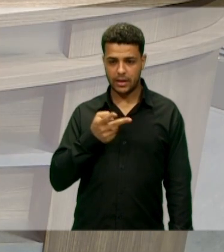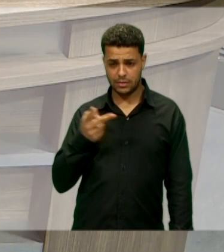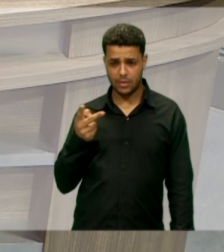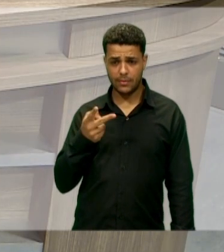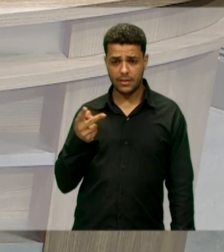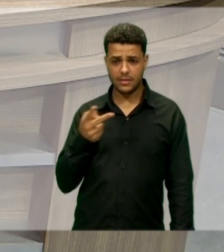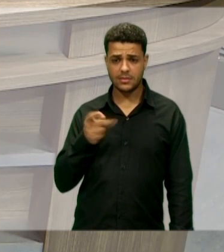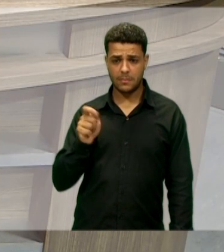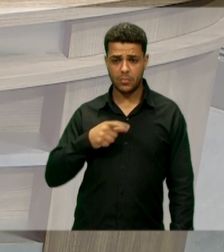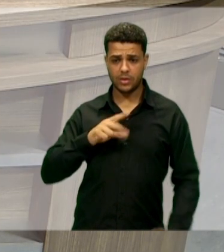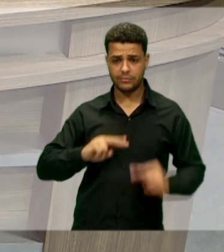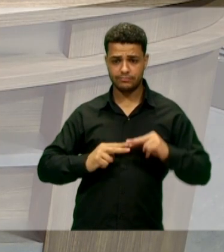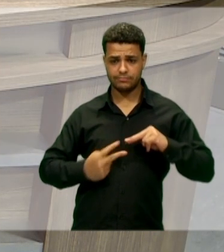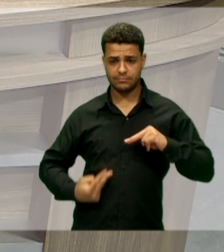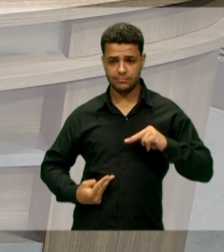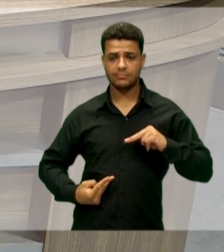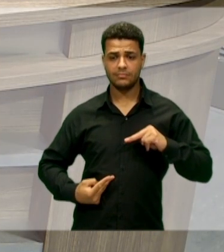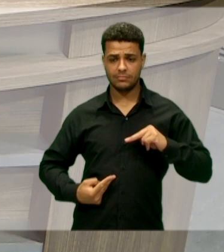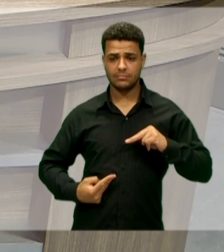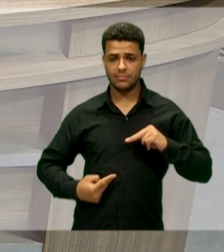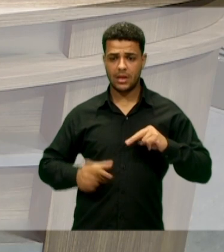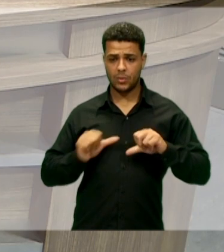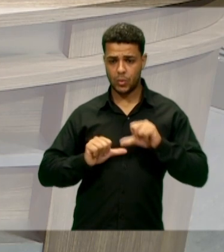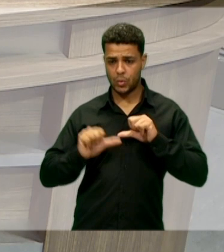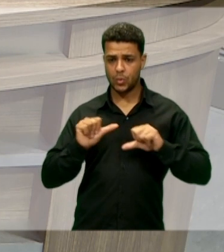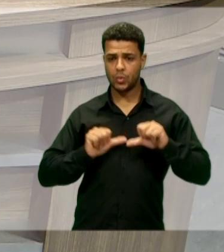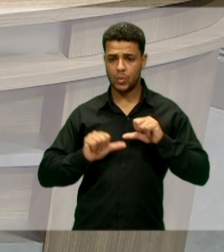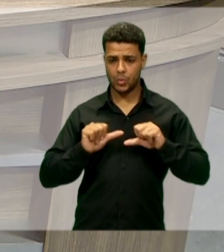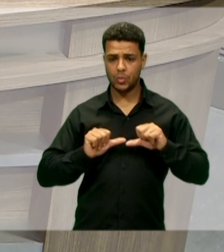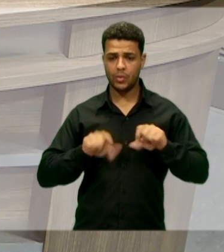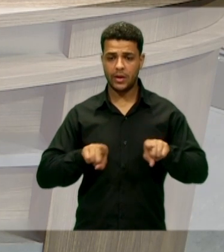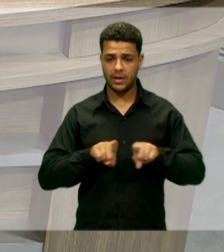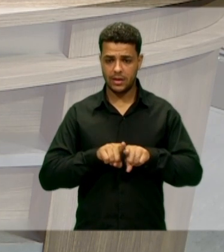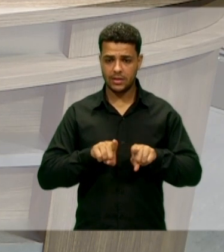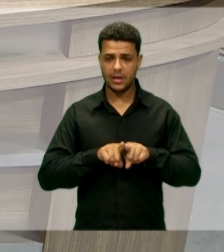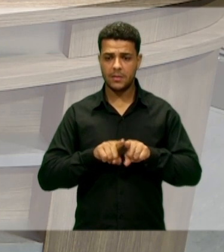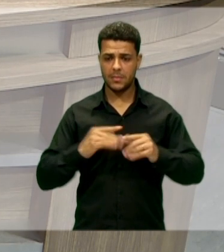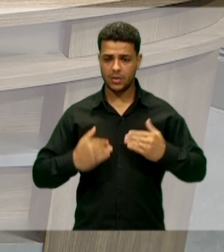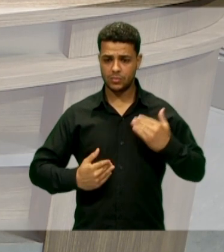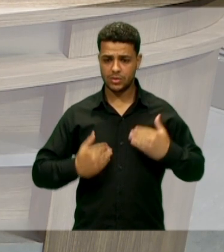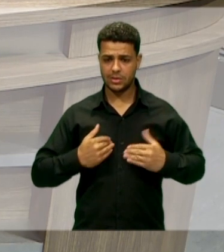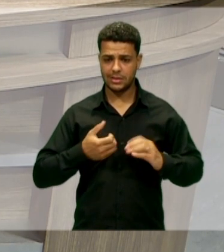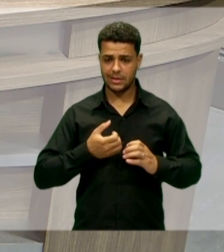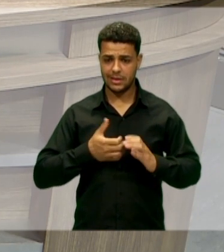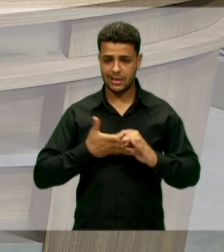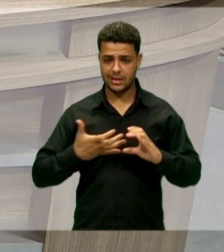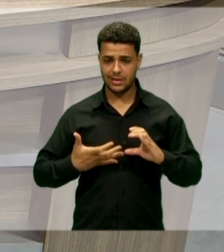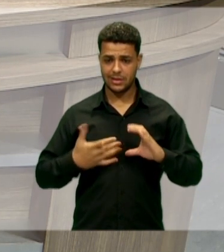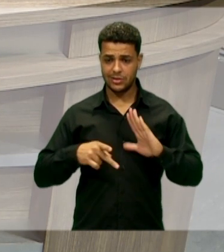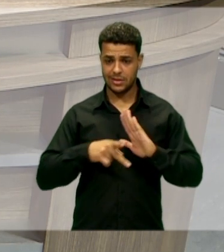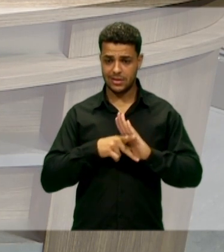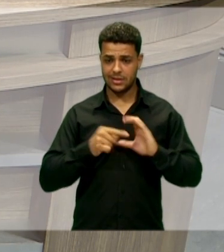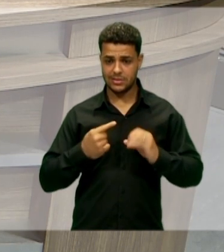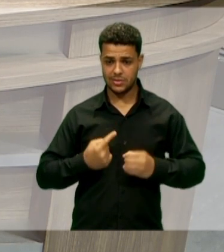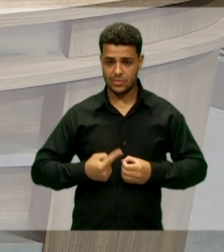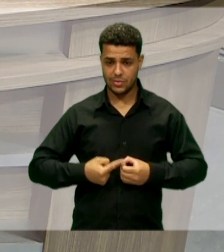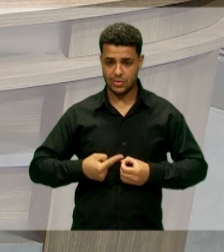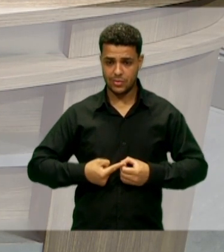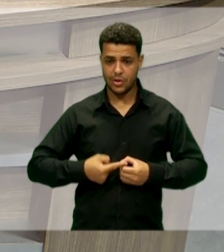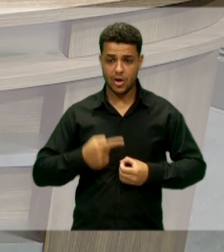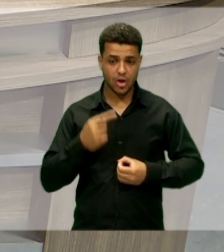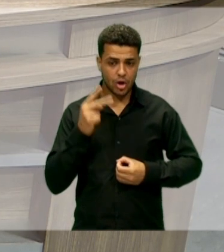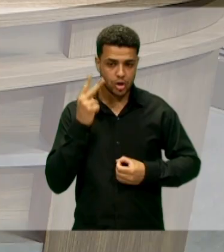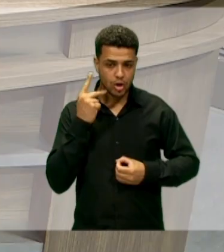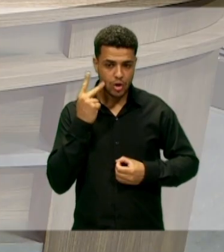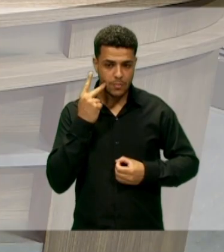podem alterar seu código genético, promovendo mutações e mudando as características dessas células, transformando células normais